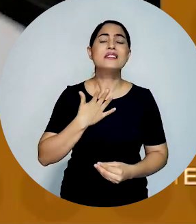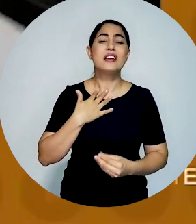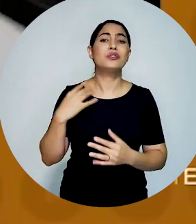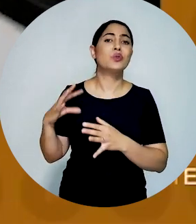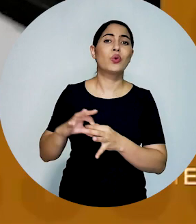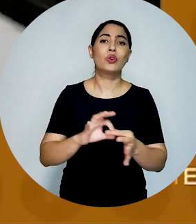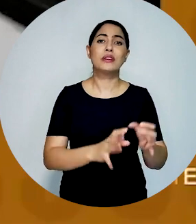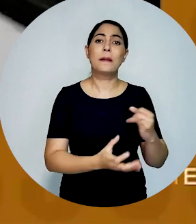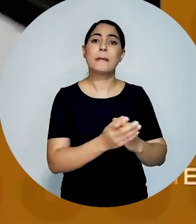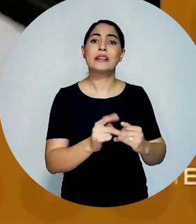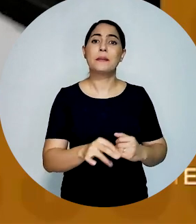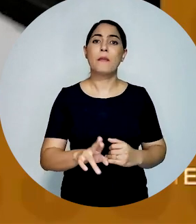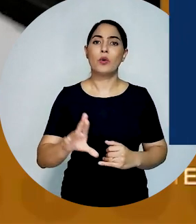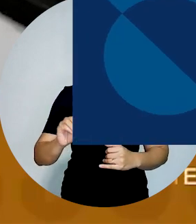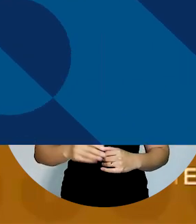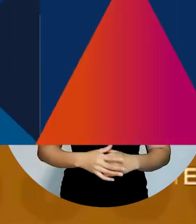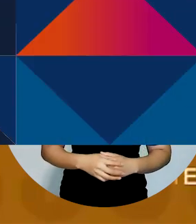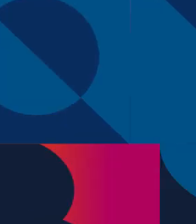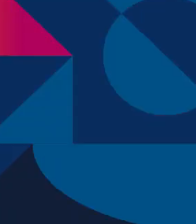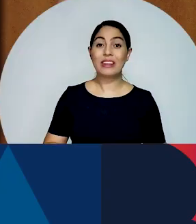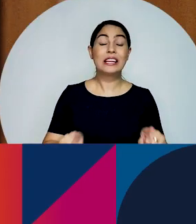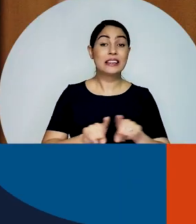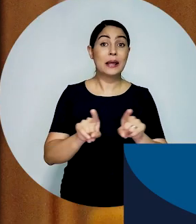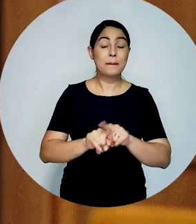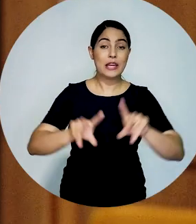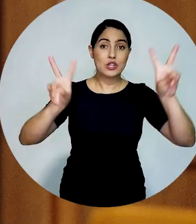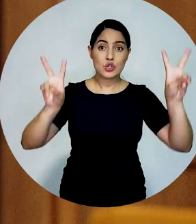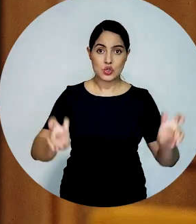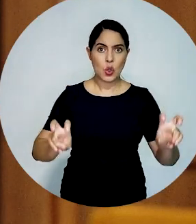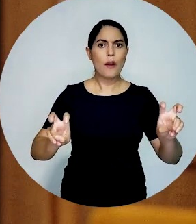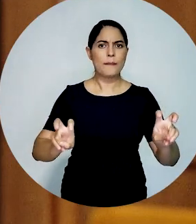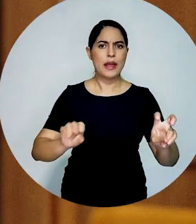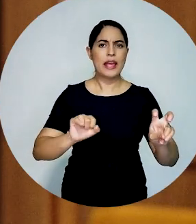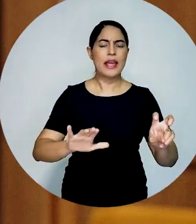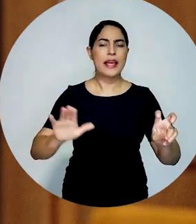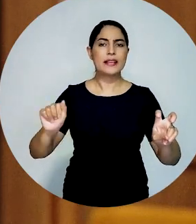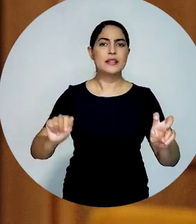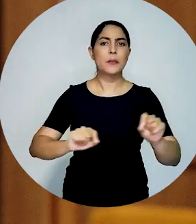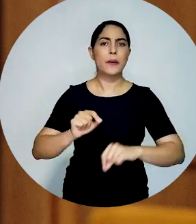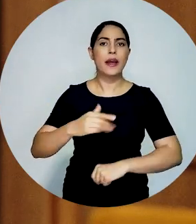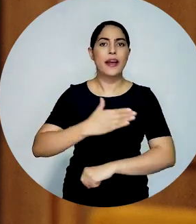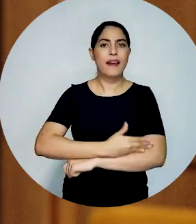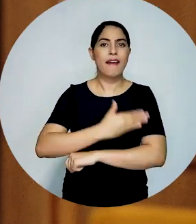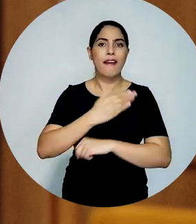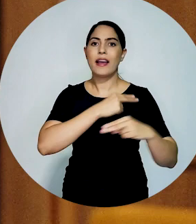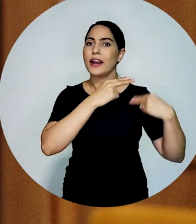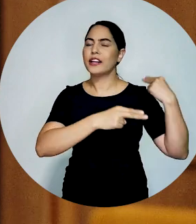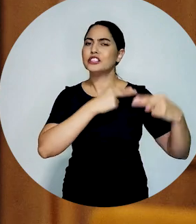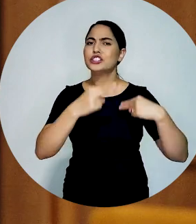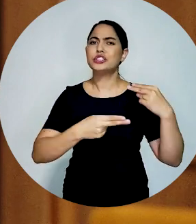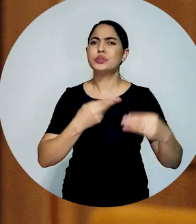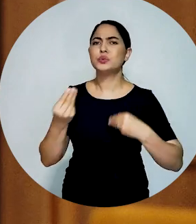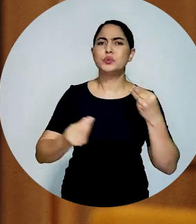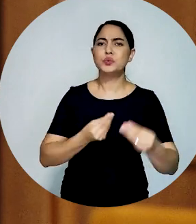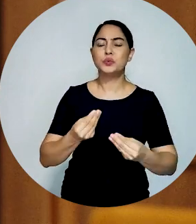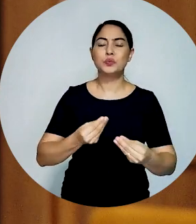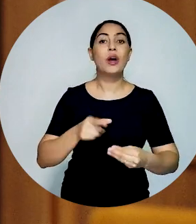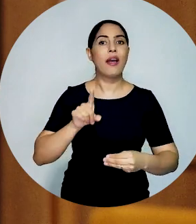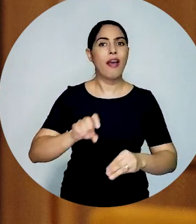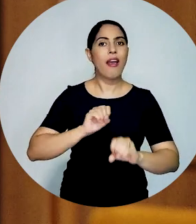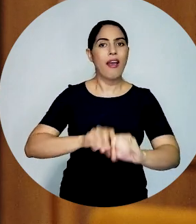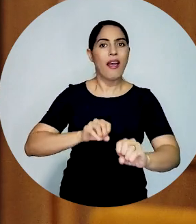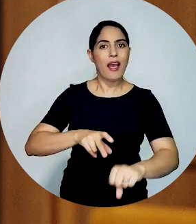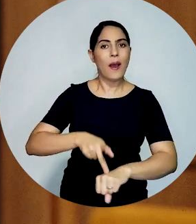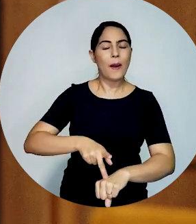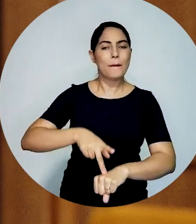filhos, mas com relação ao patrimônio. Outro debate da ESA Nacional abordou acerca do inventário e o condomínio